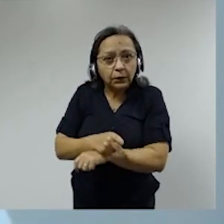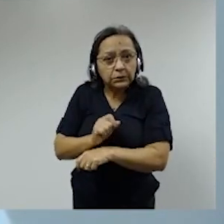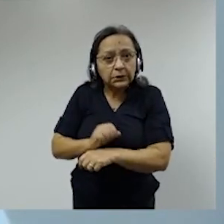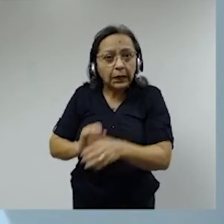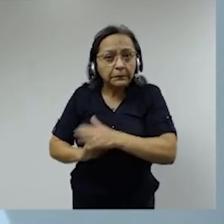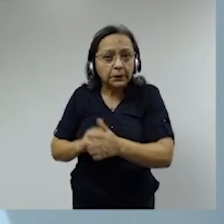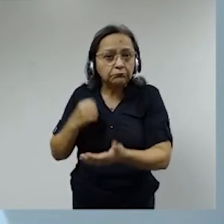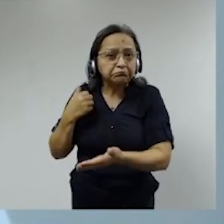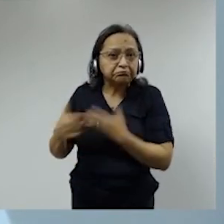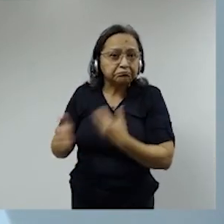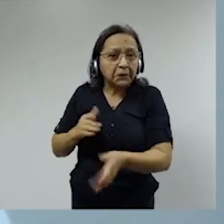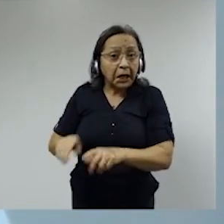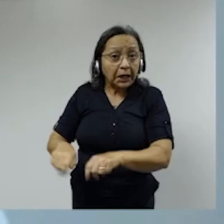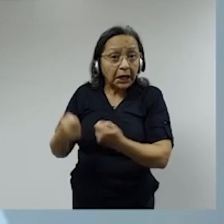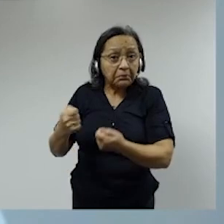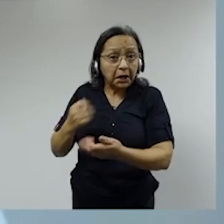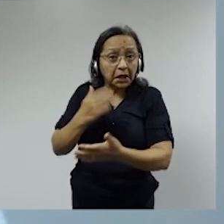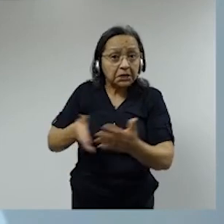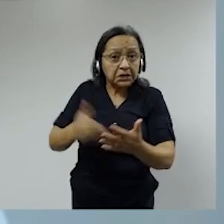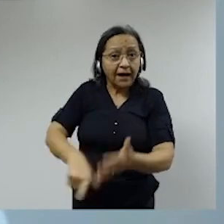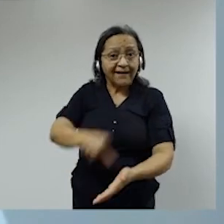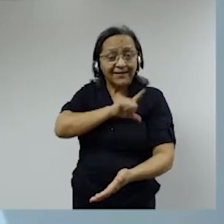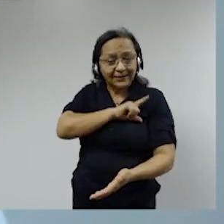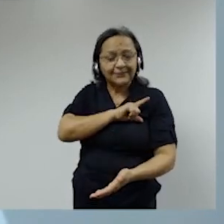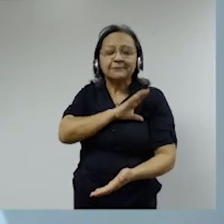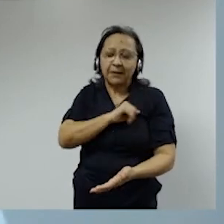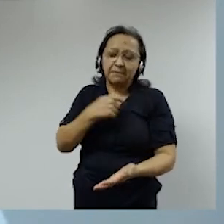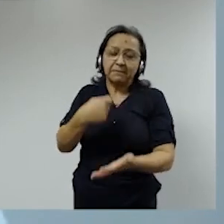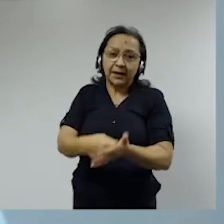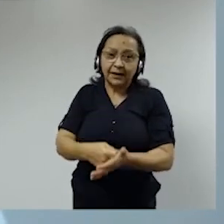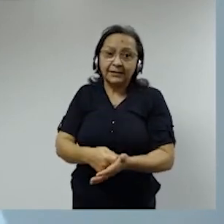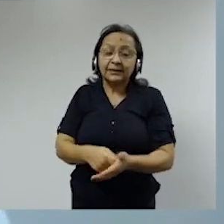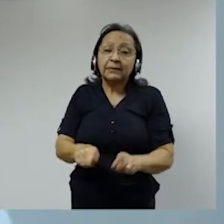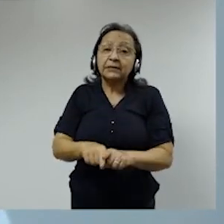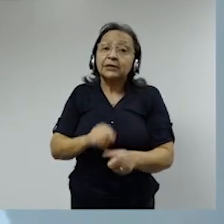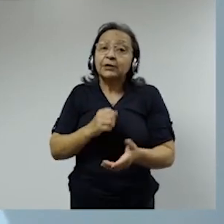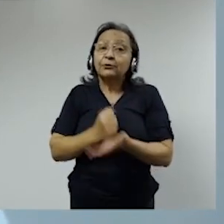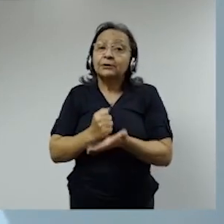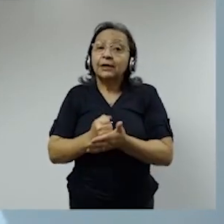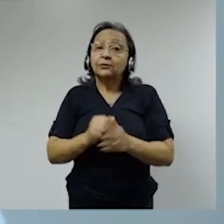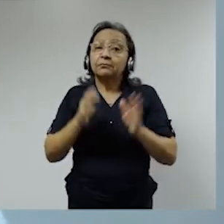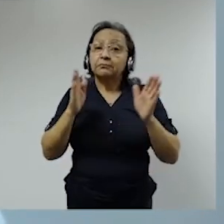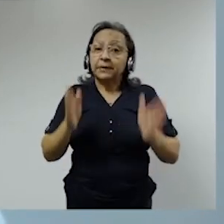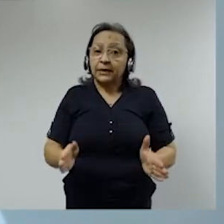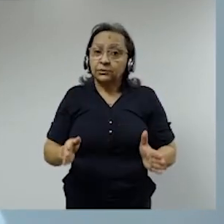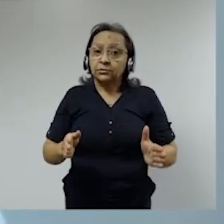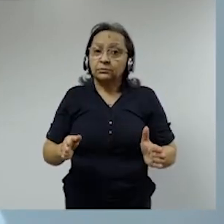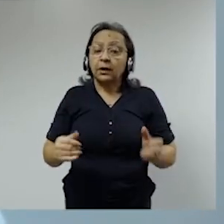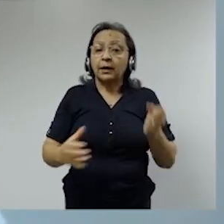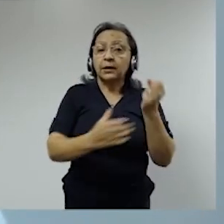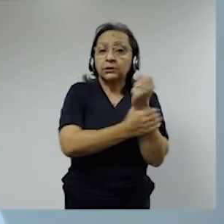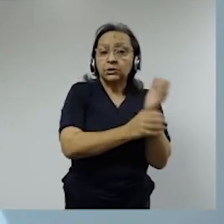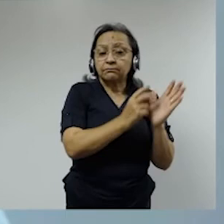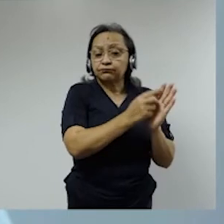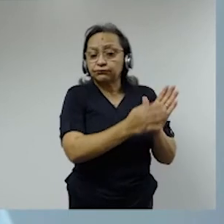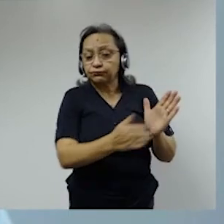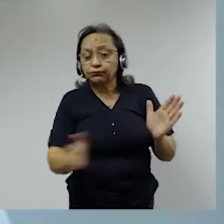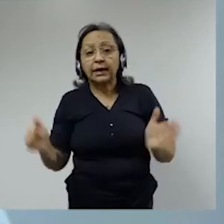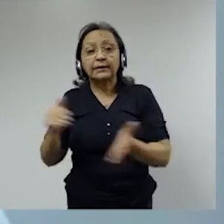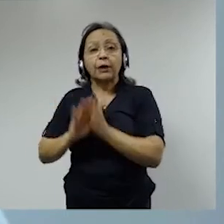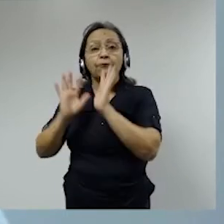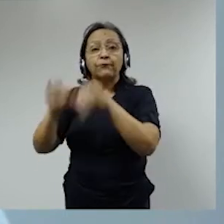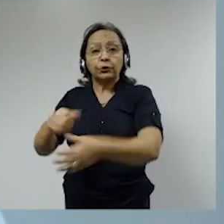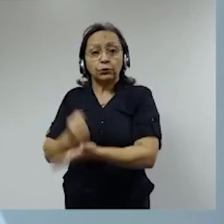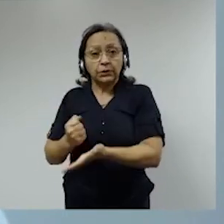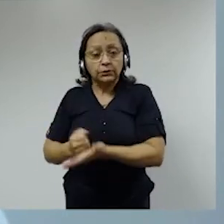pela jurisprudência. E, por outro lado, se tratar de contrato por prazo determinado, essa garantia vigora até o fim do contrato. Se